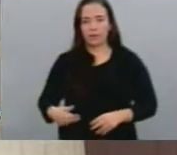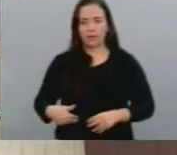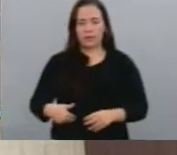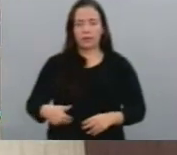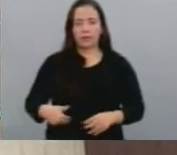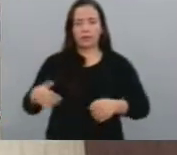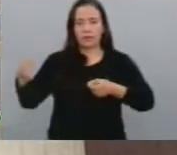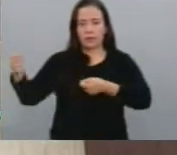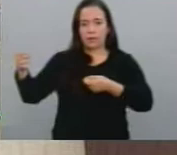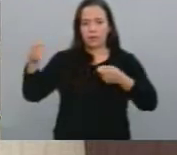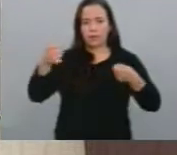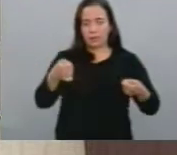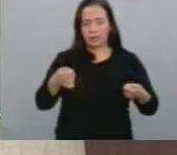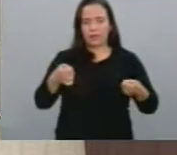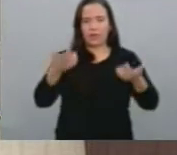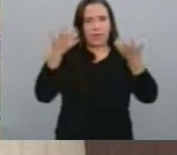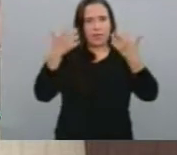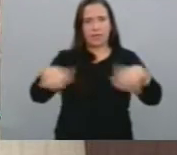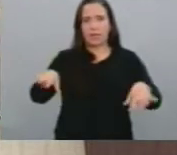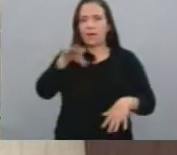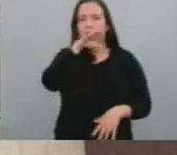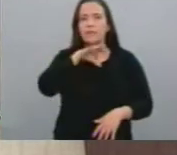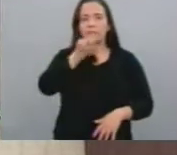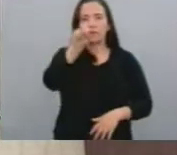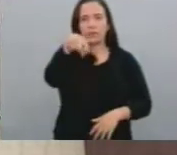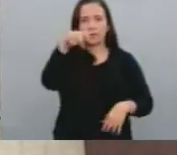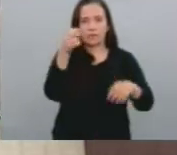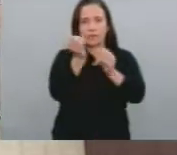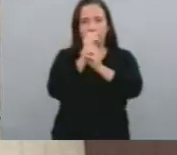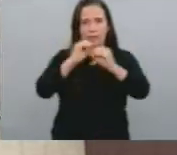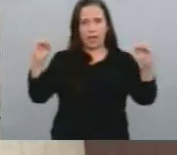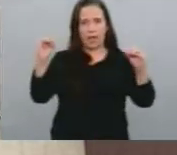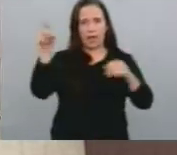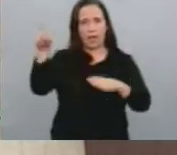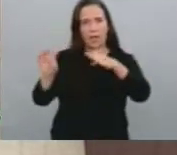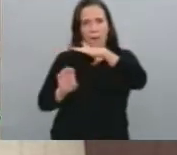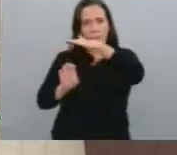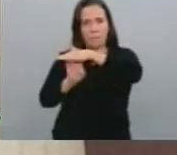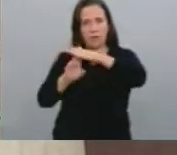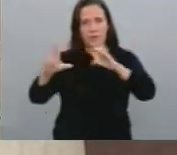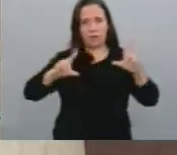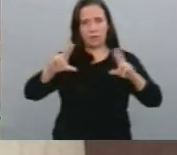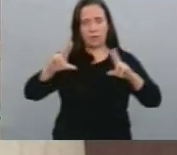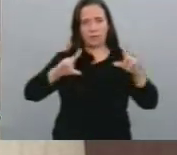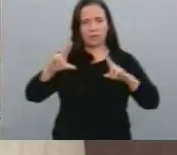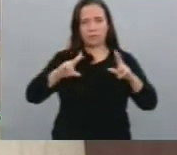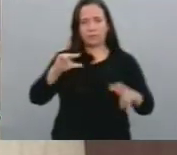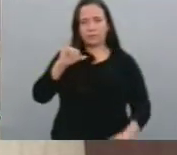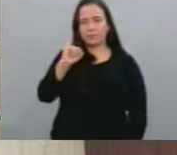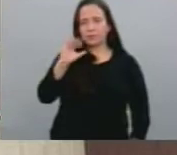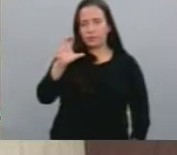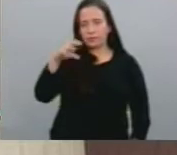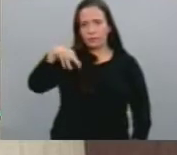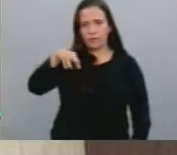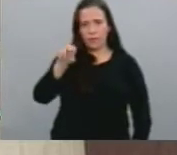uma mensagem isentando de tudo a empresa. Isentando o ICMS,